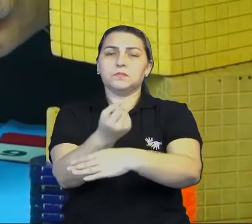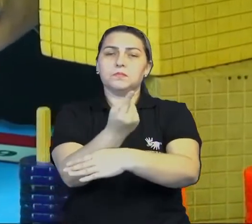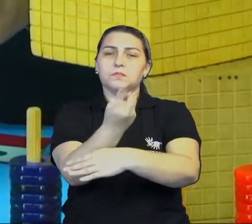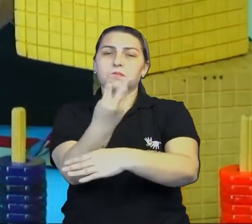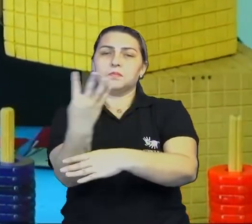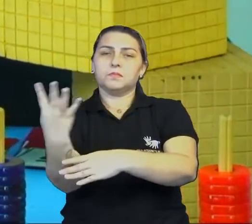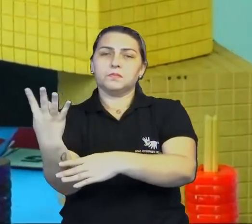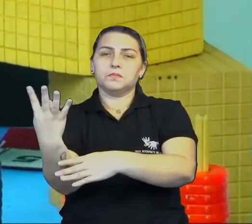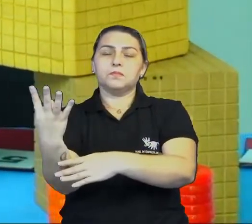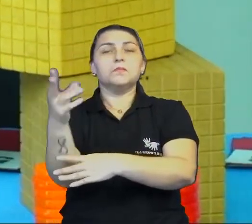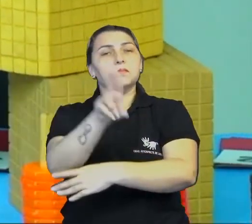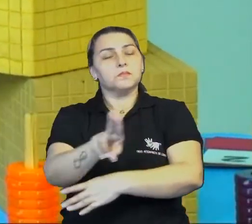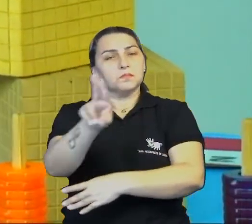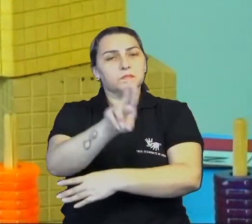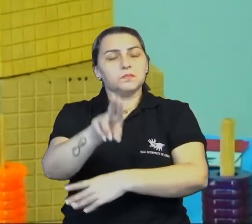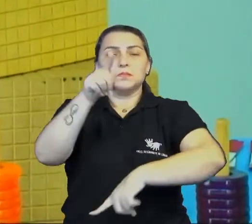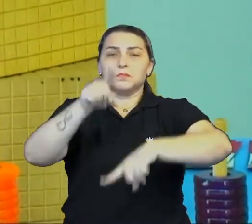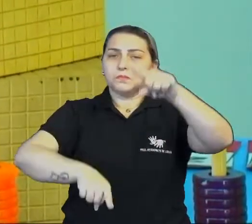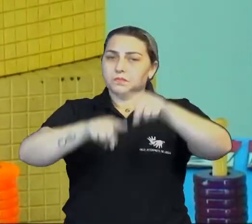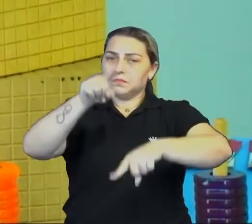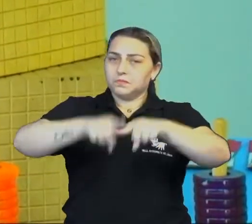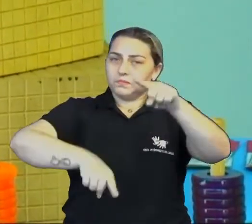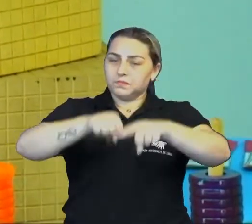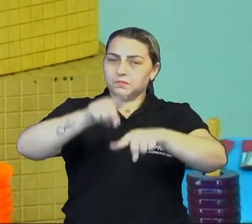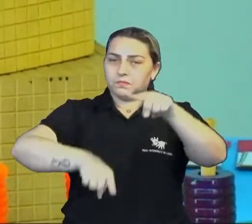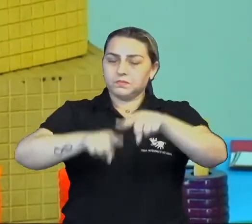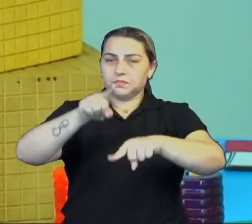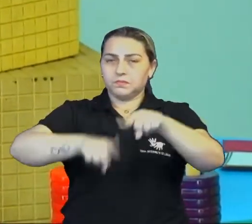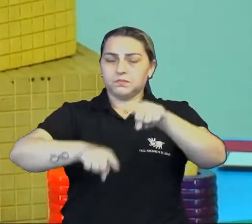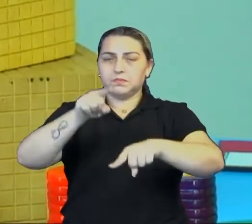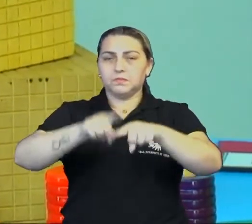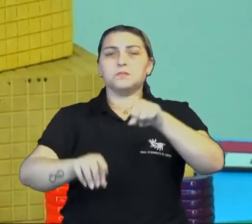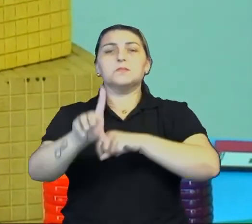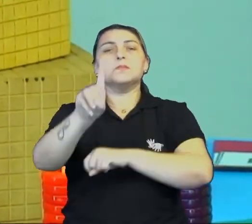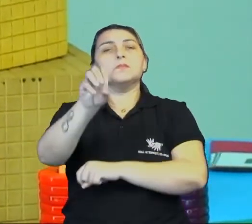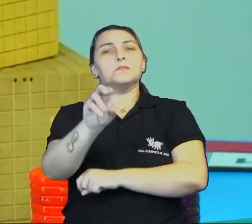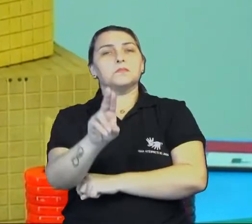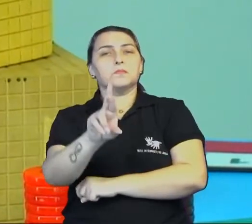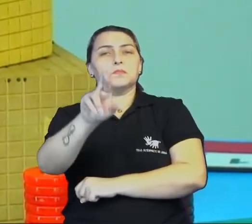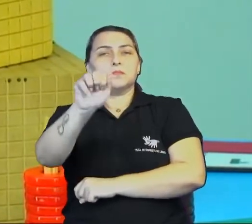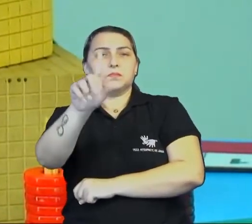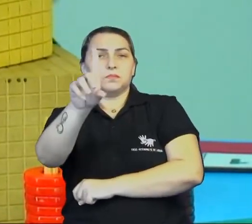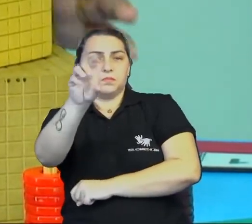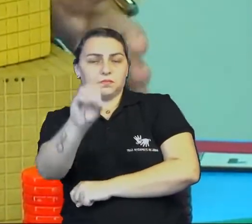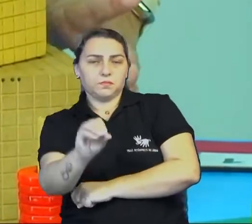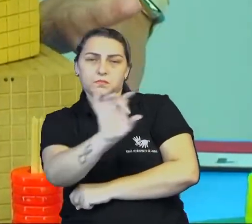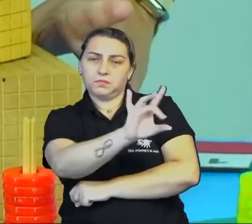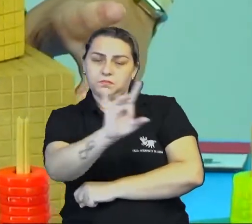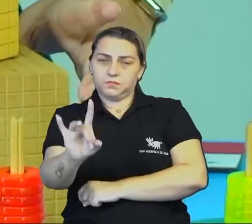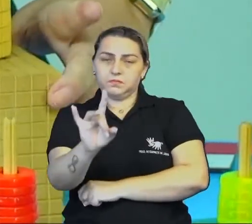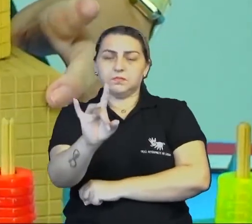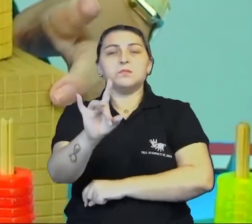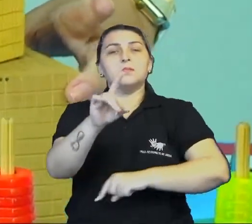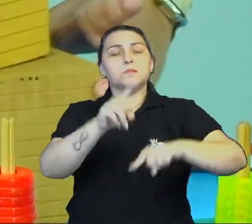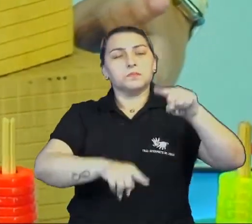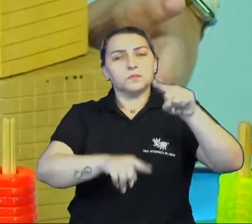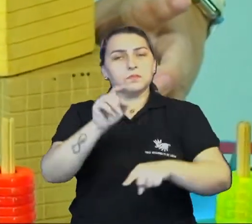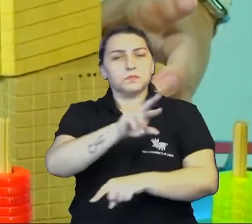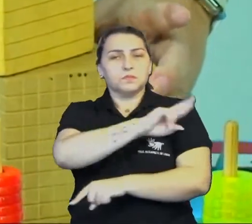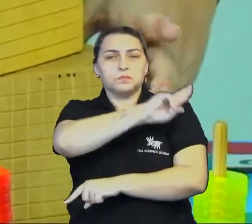contagem, né? Nós usamos o material que nós chamamos de material dourado. E cada peça, ela representa